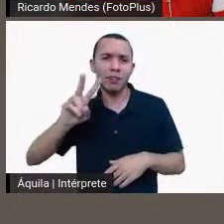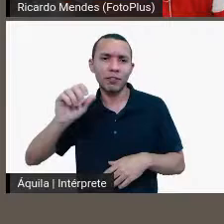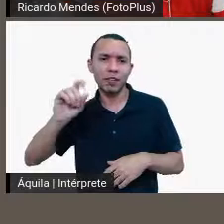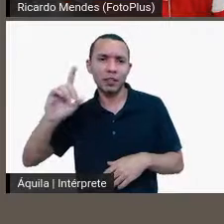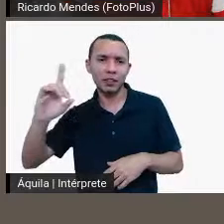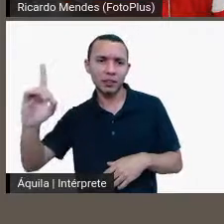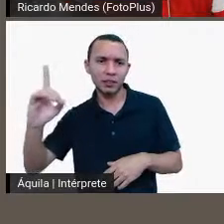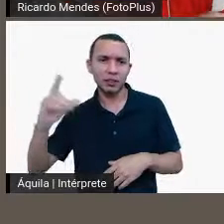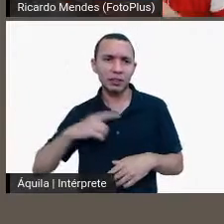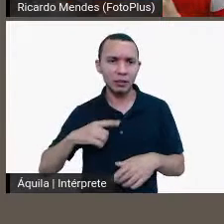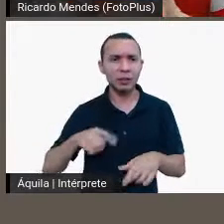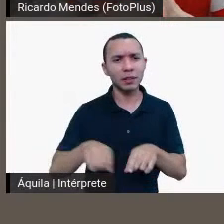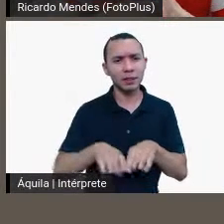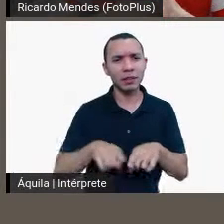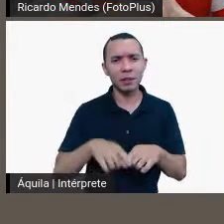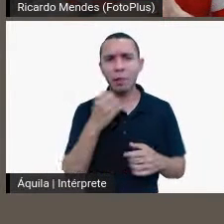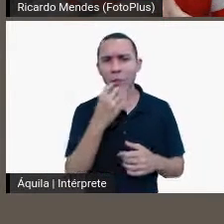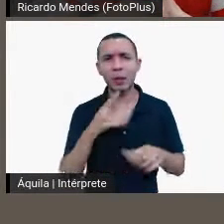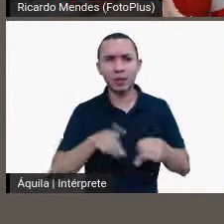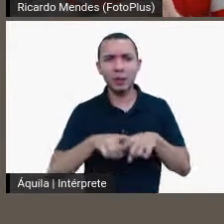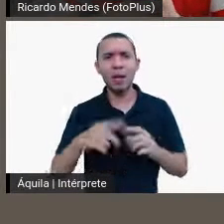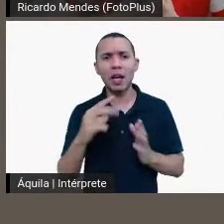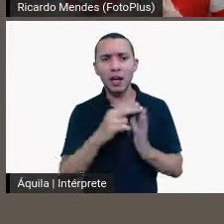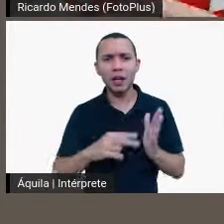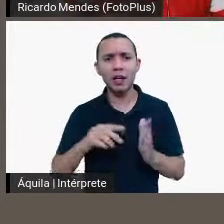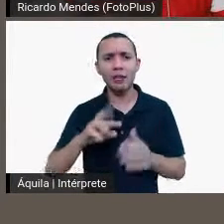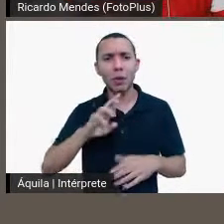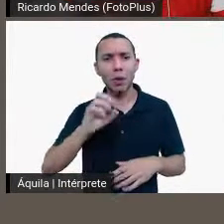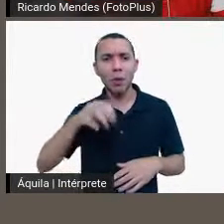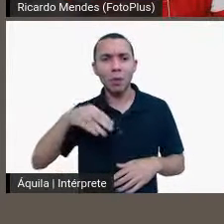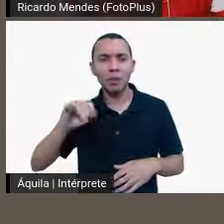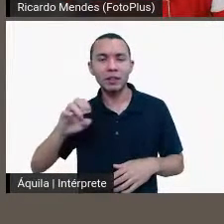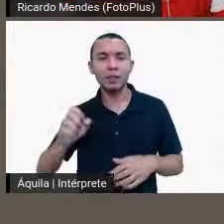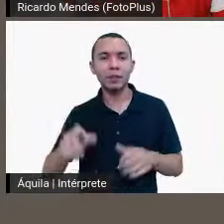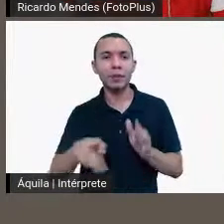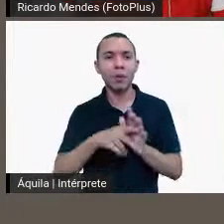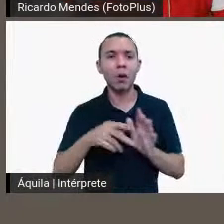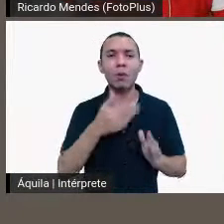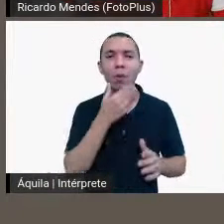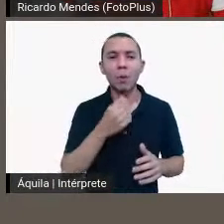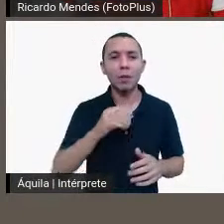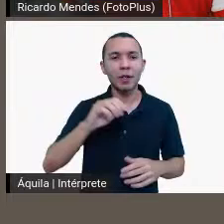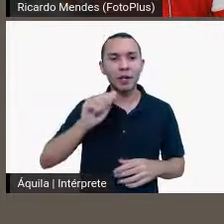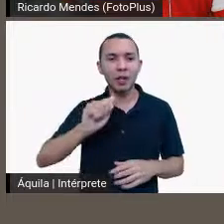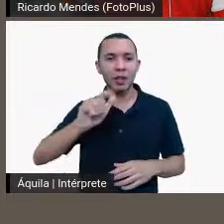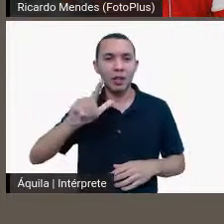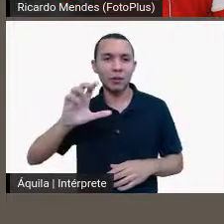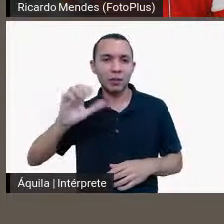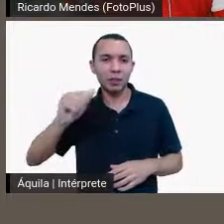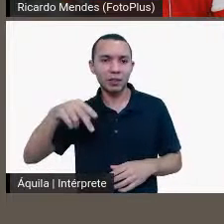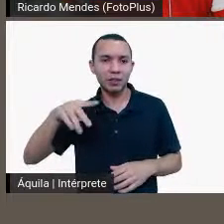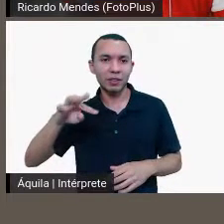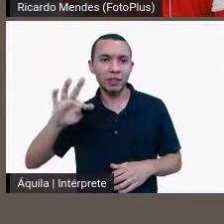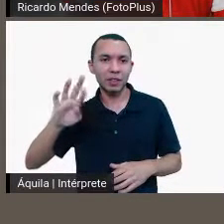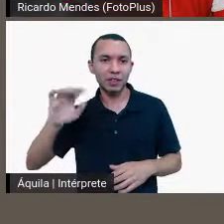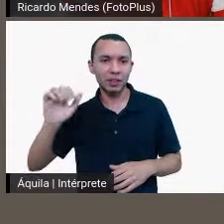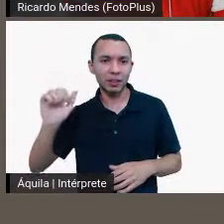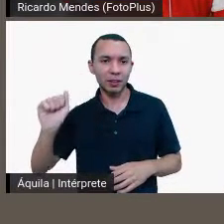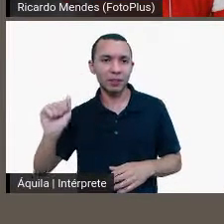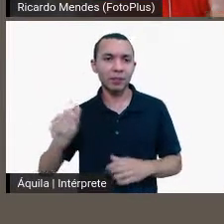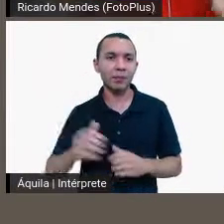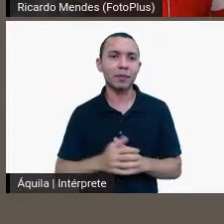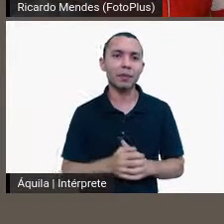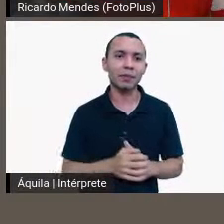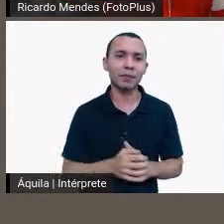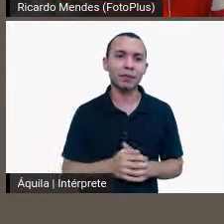mais interesse, eu recomendo que leiam o romance Pater Baby, de Alcântara Machado, publicado em 26, que é fantástico. Eles